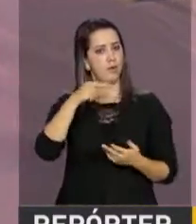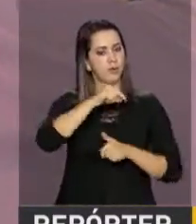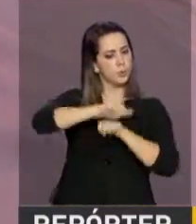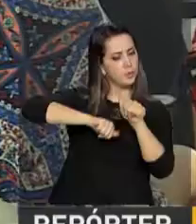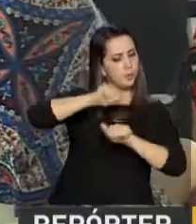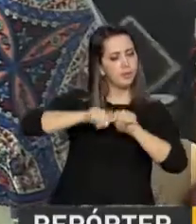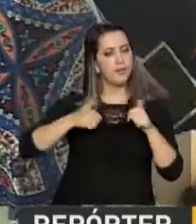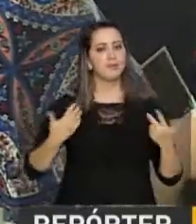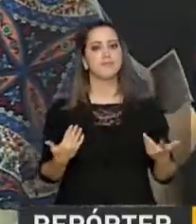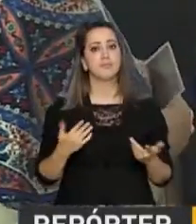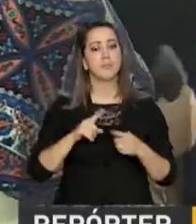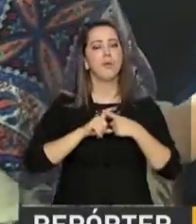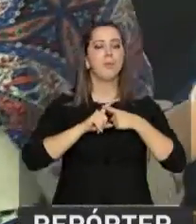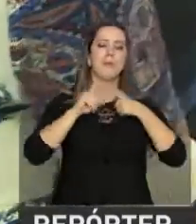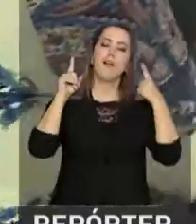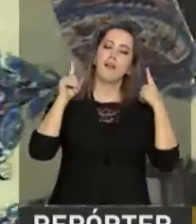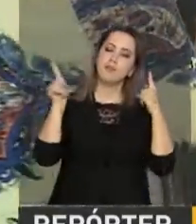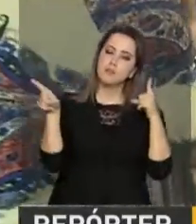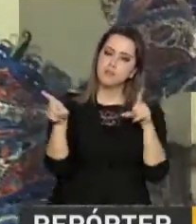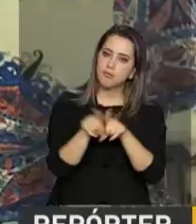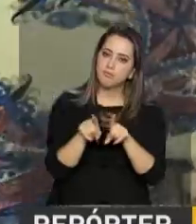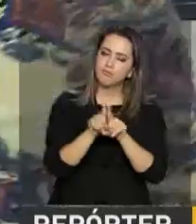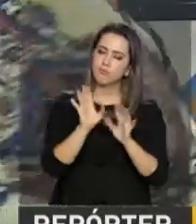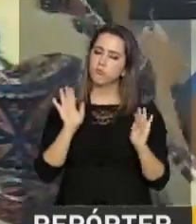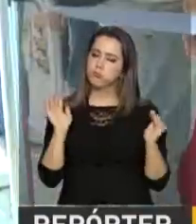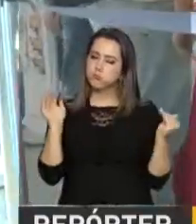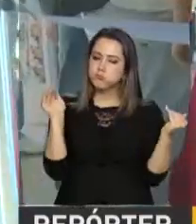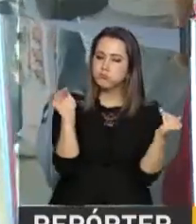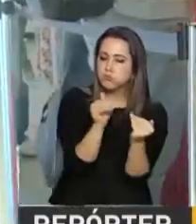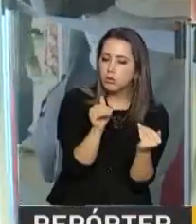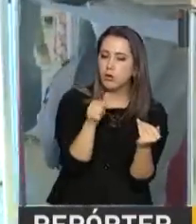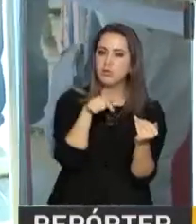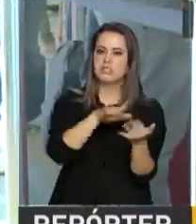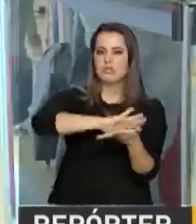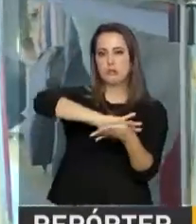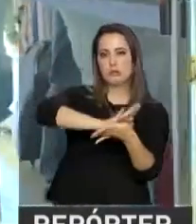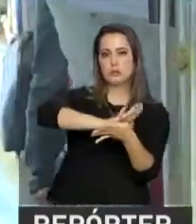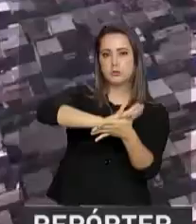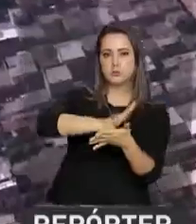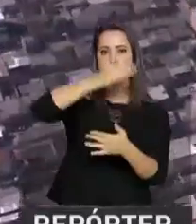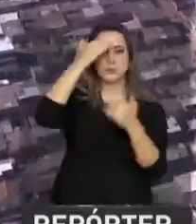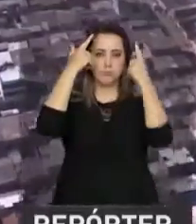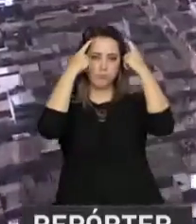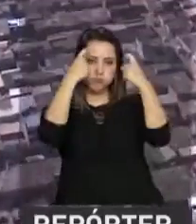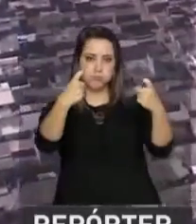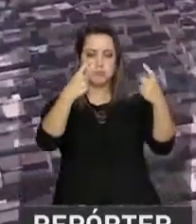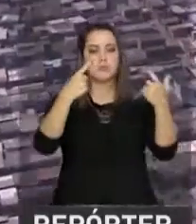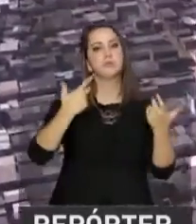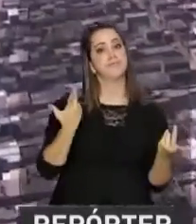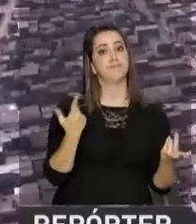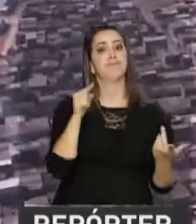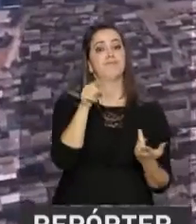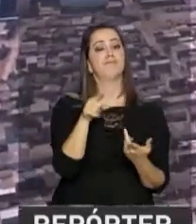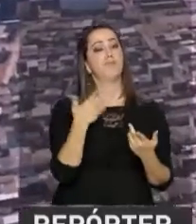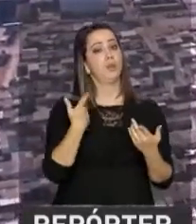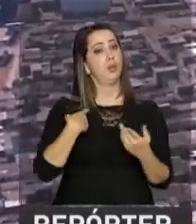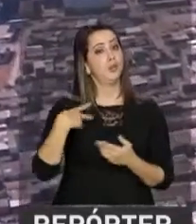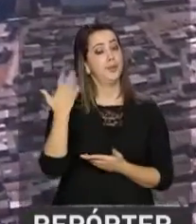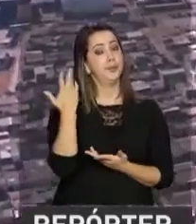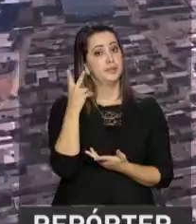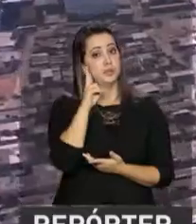mudanças mas também são os alvos mais freqüentes da violência urbana de acordo com o mapa da violência